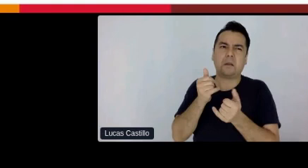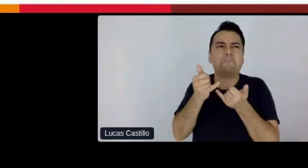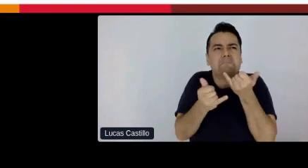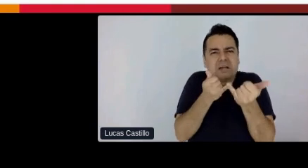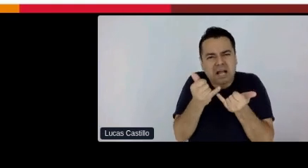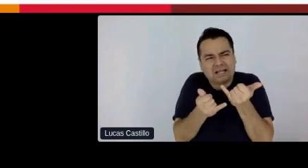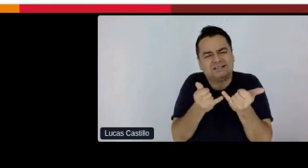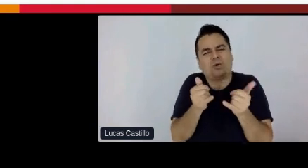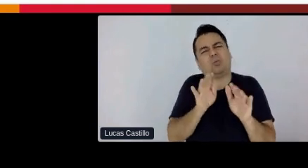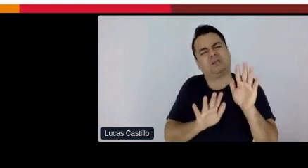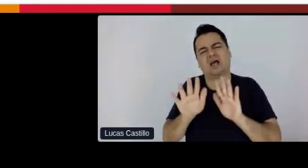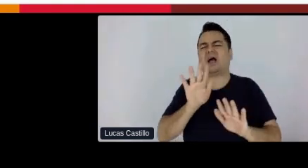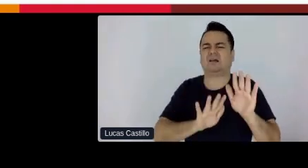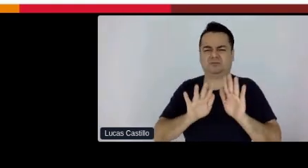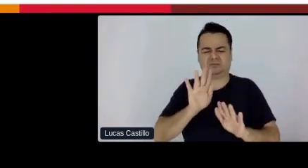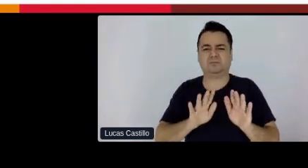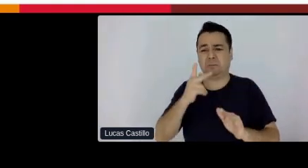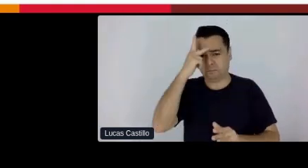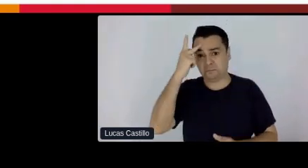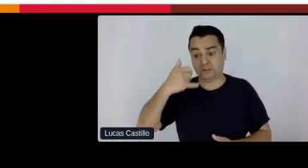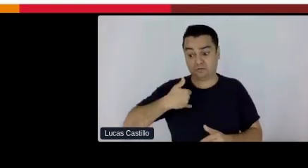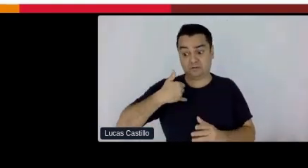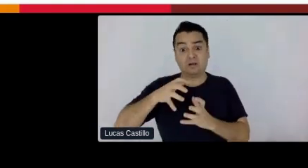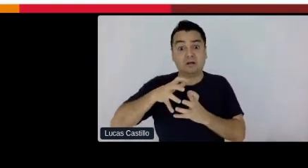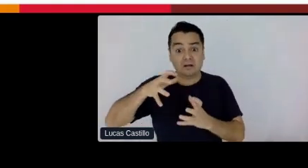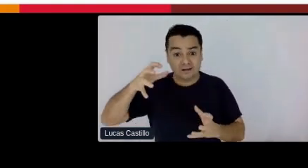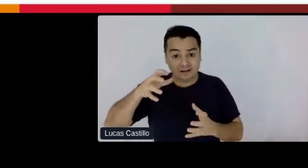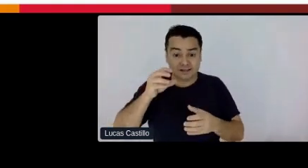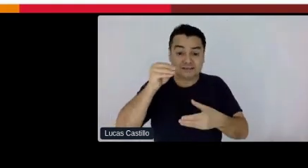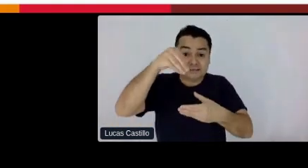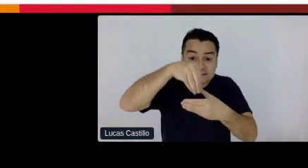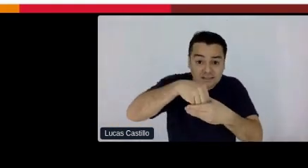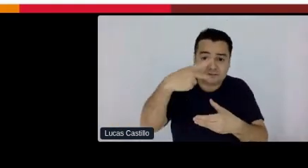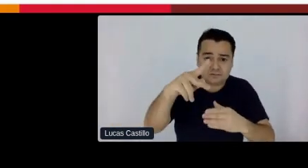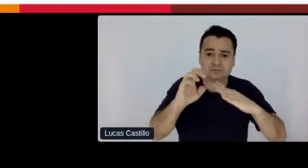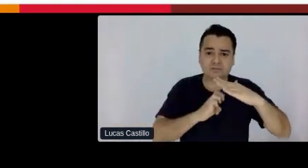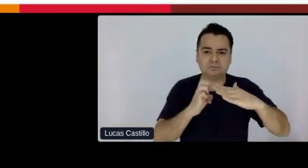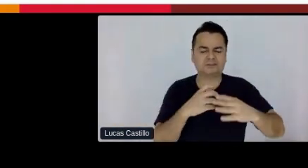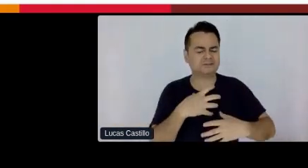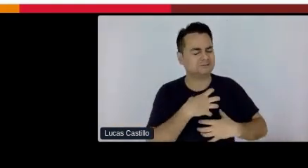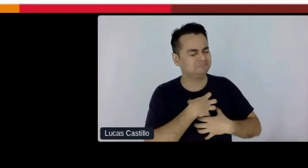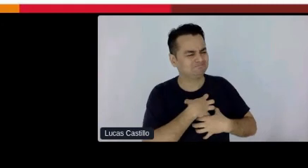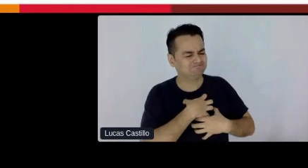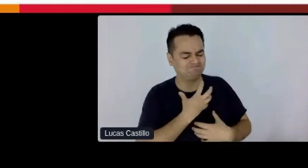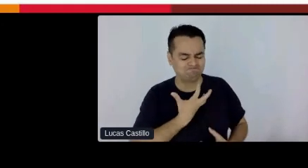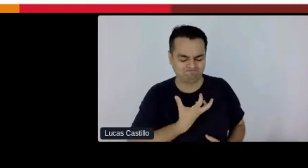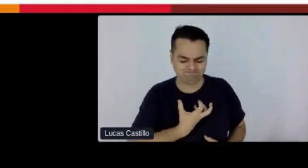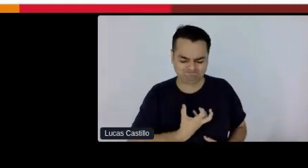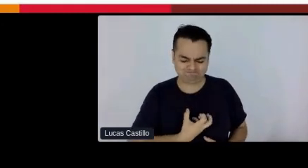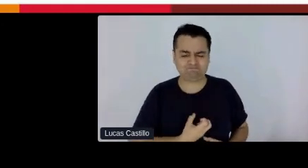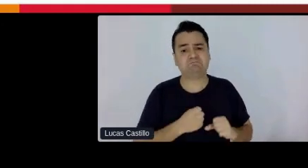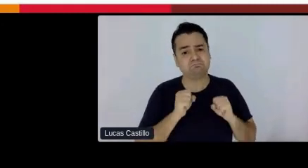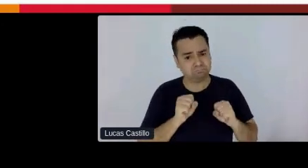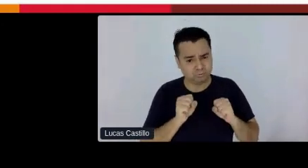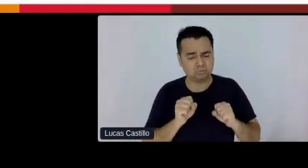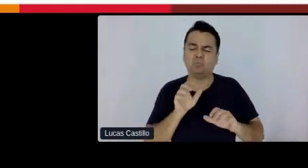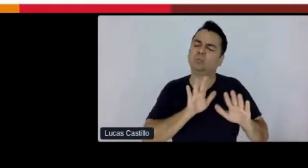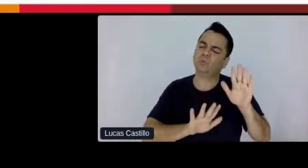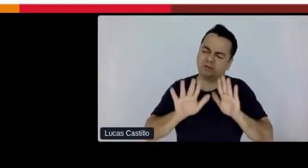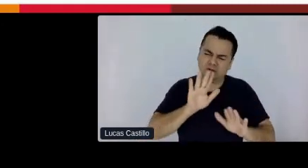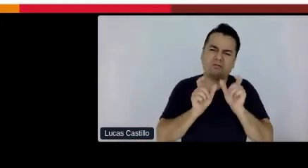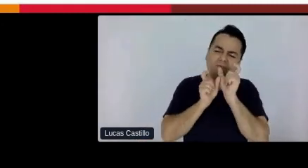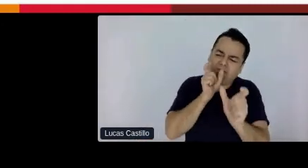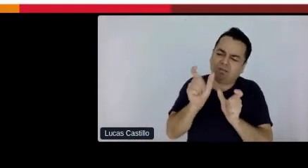está falando. Isso impacta na experiência, no bem-estar, no emocional das pessoas. Então, a gente tem que ter cuidado com